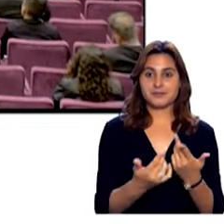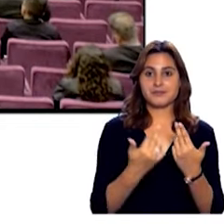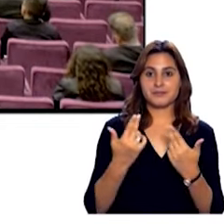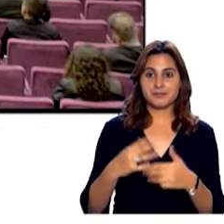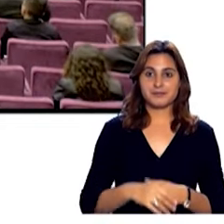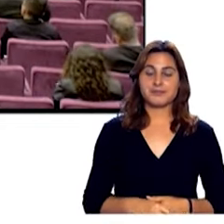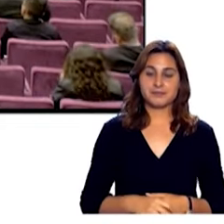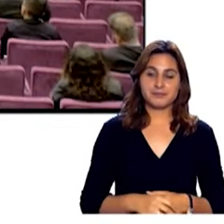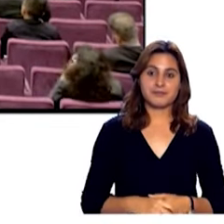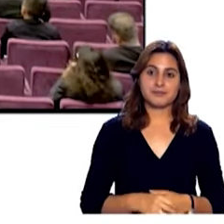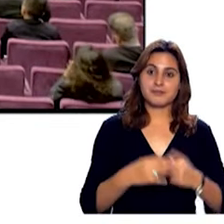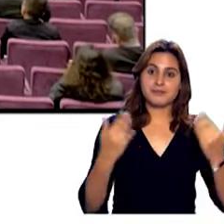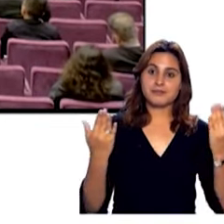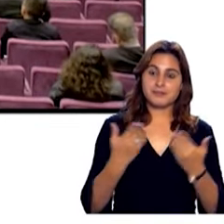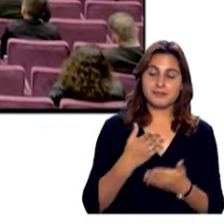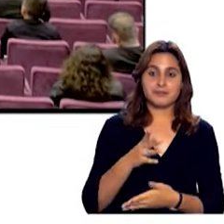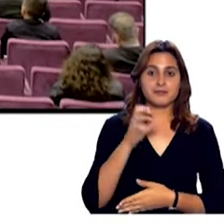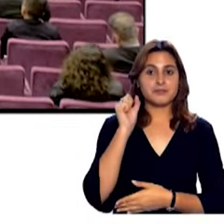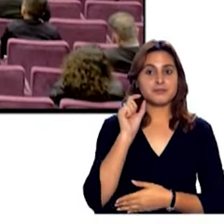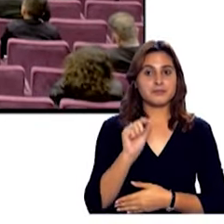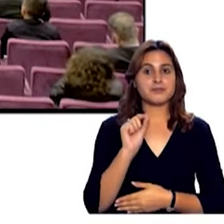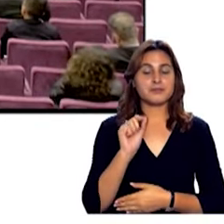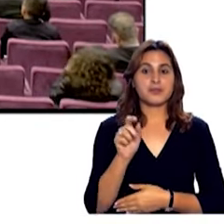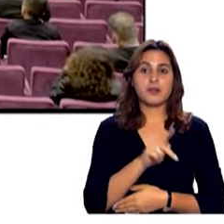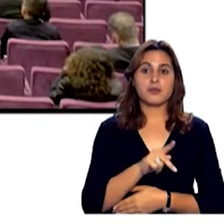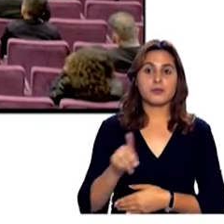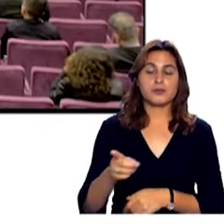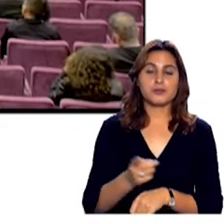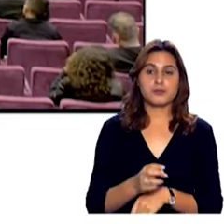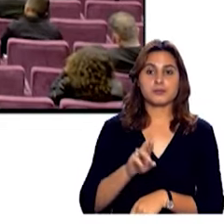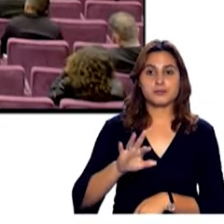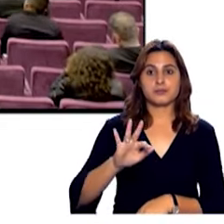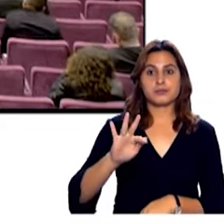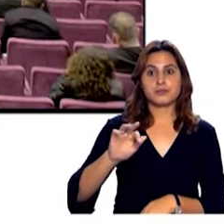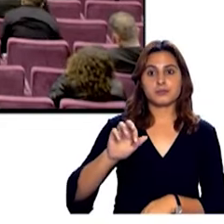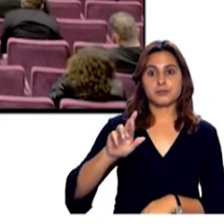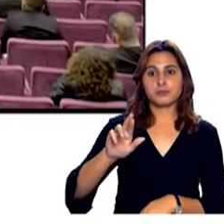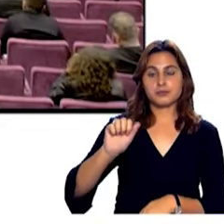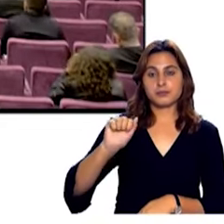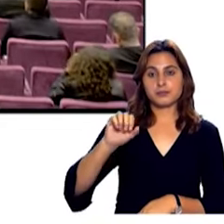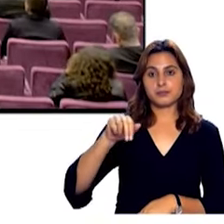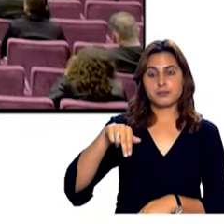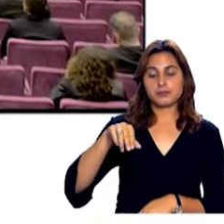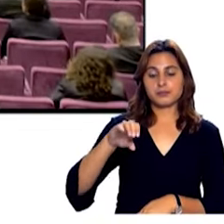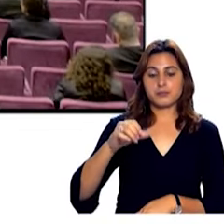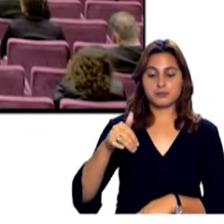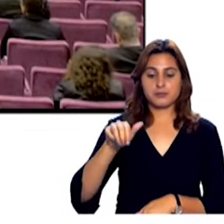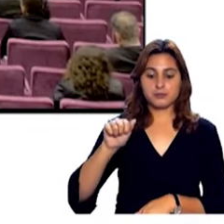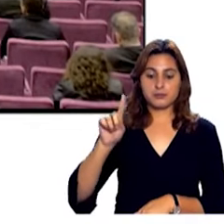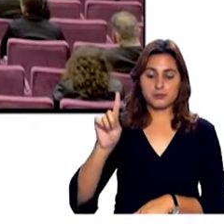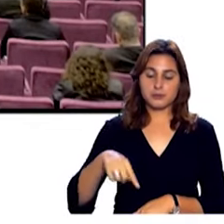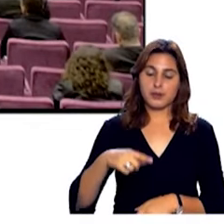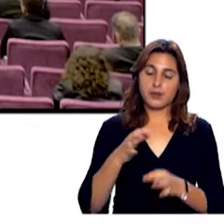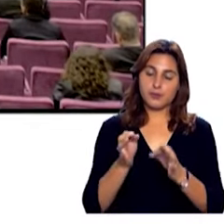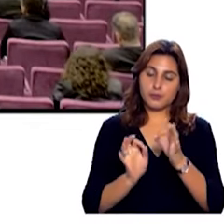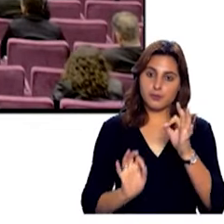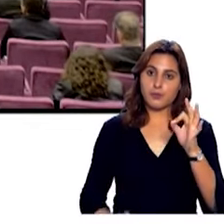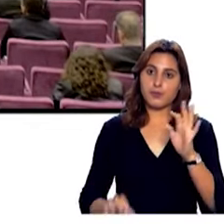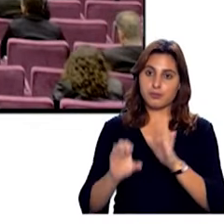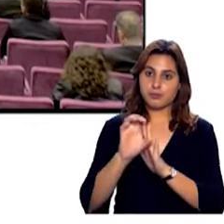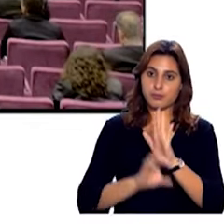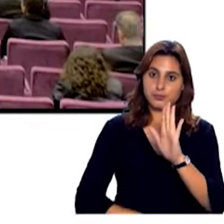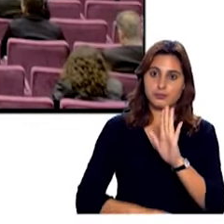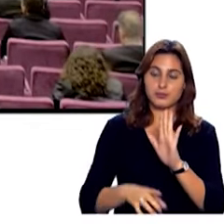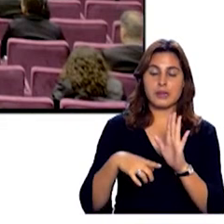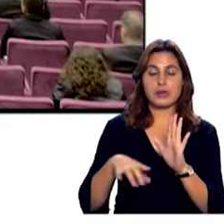passar agora a ouvir o nosso professor Dr François malier entre o currículo também extenso extrair o que eu acho